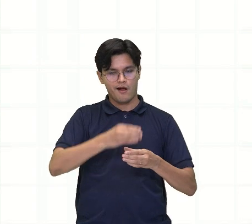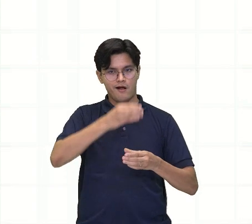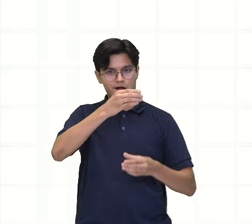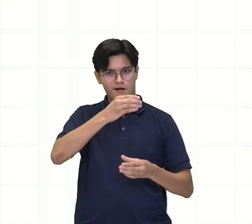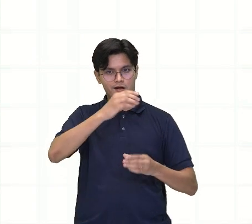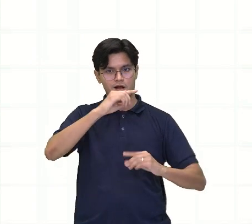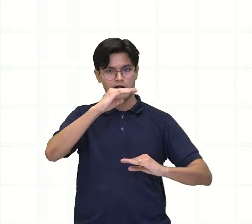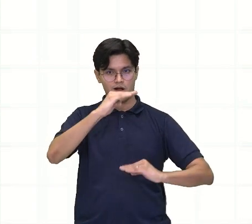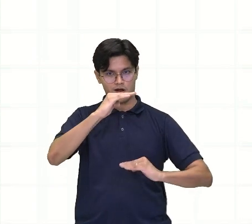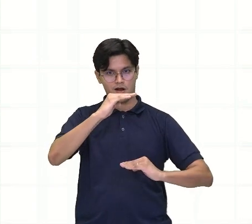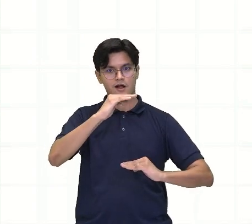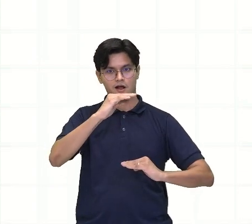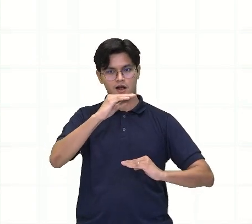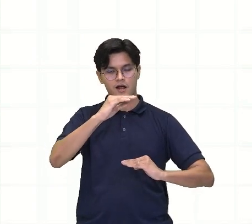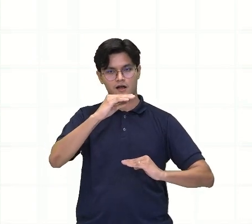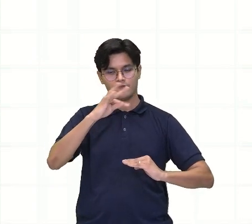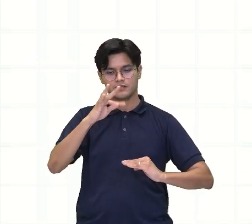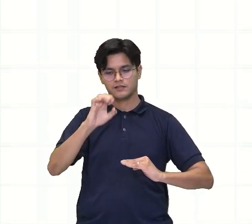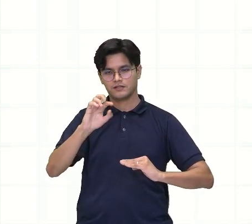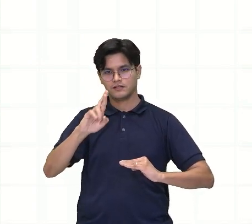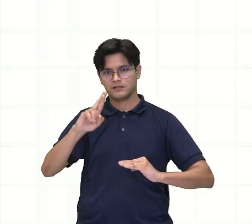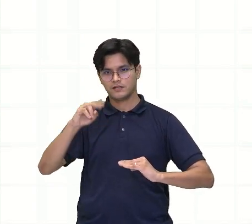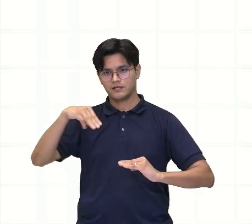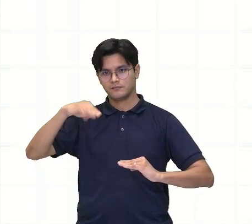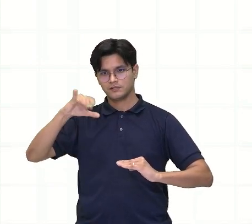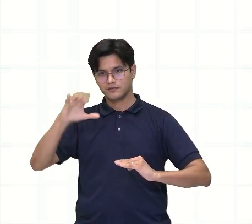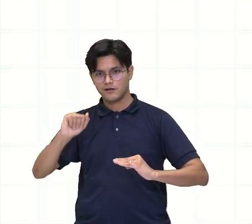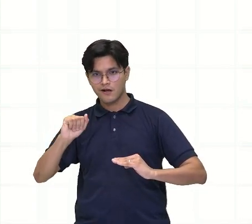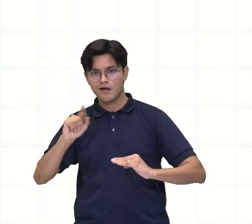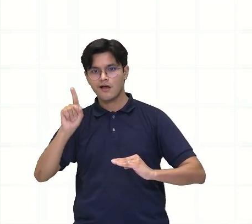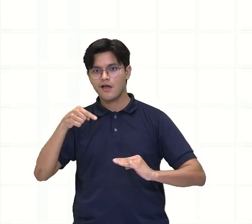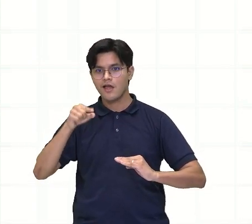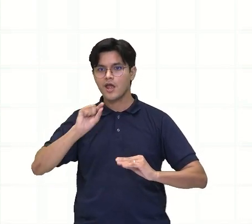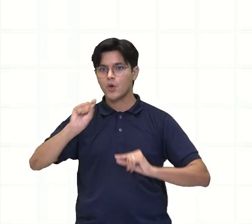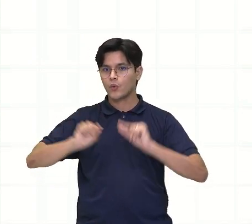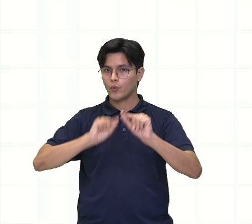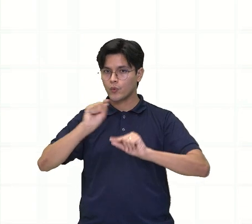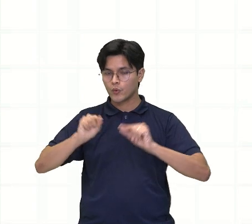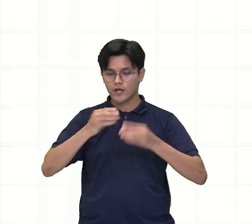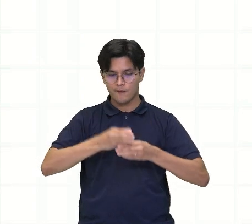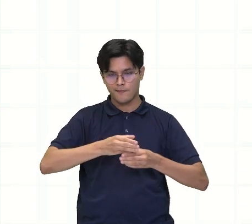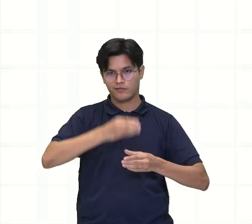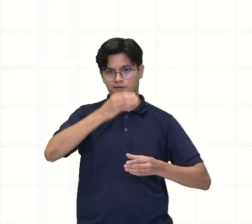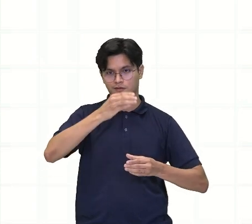Um recipiente que vai dificultar